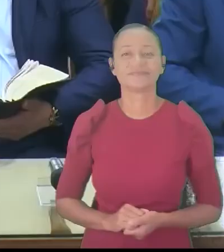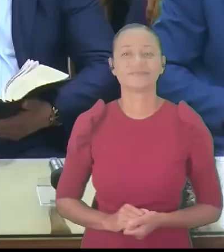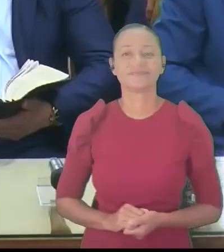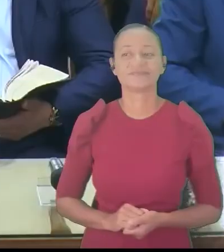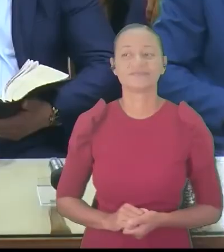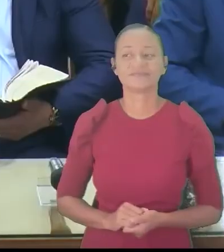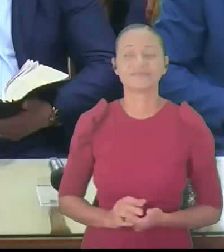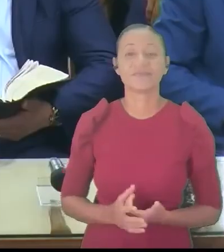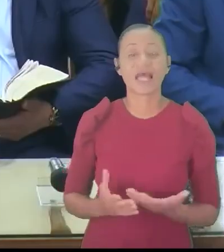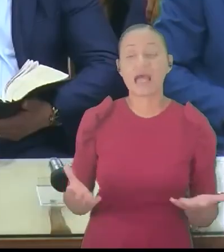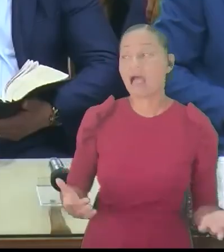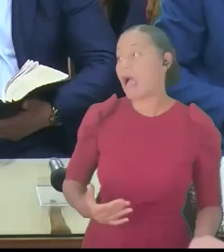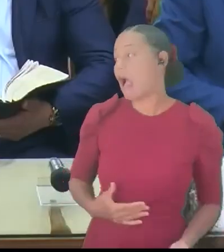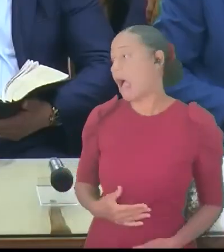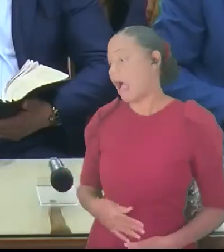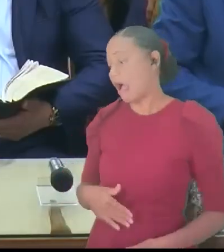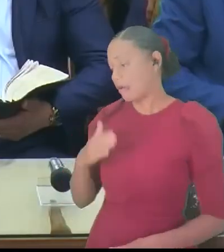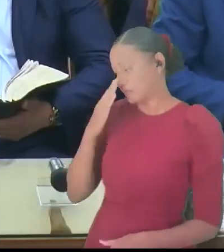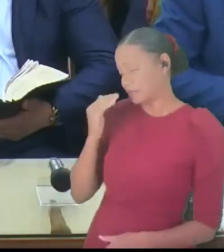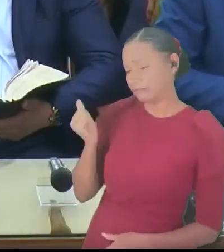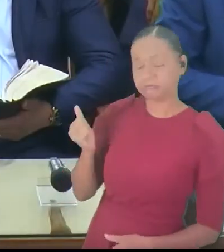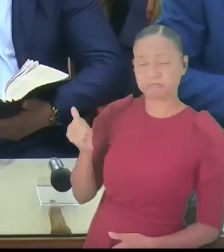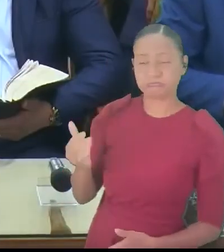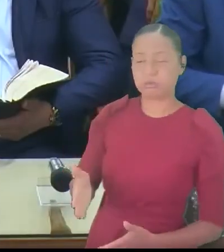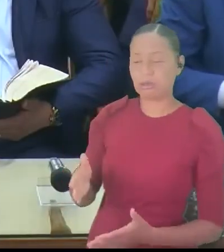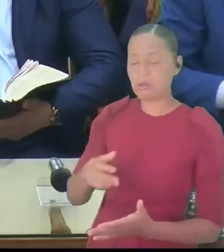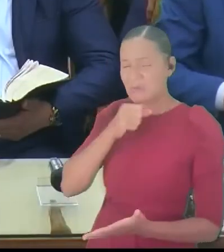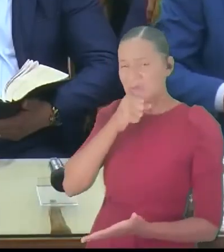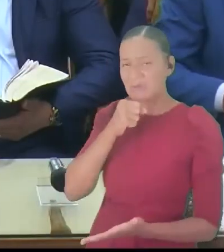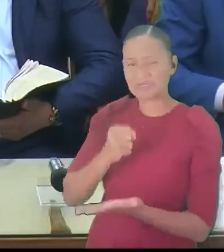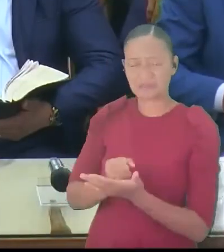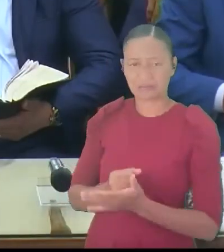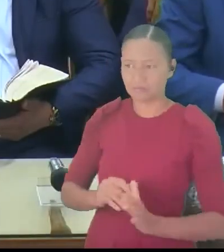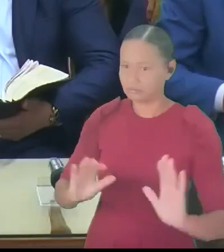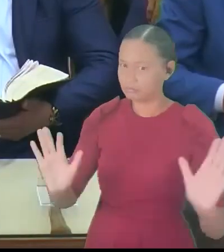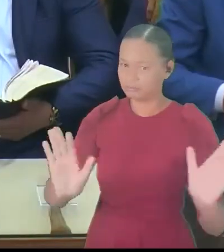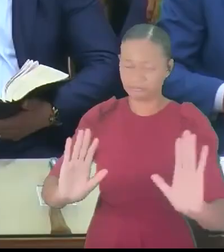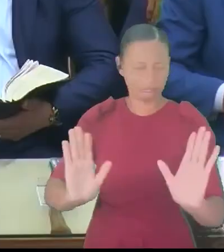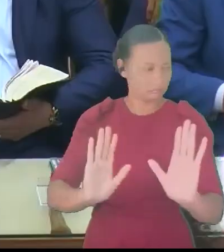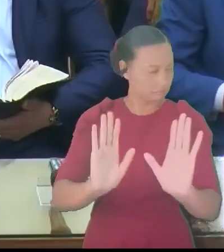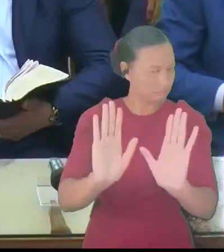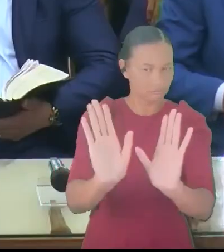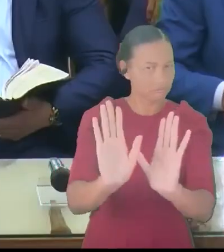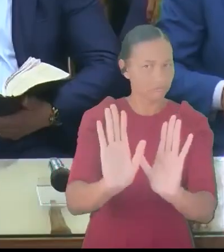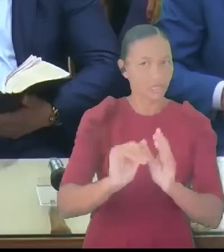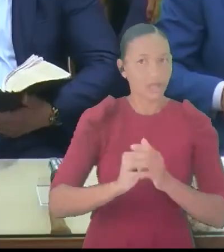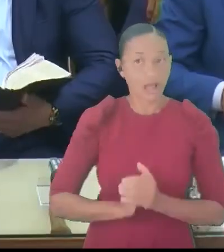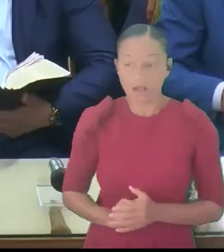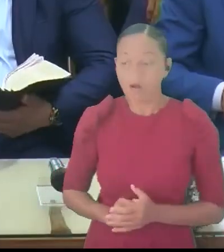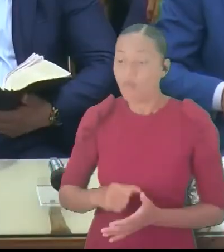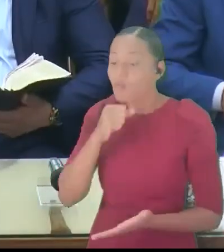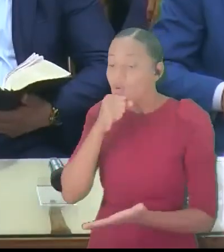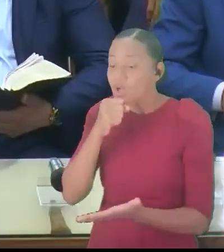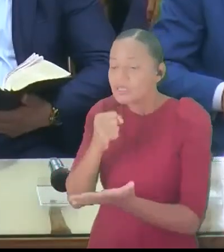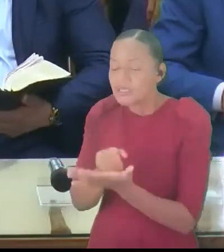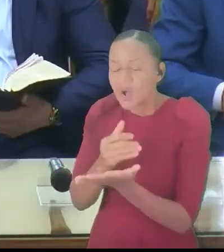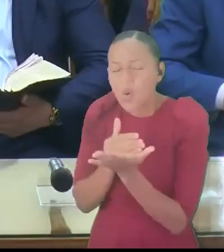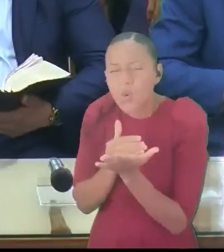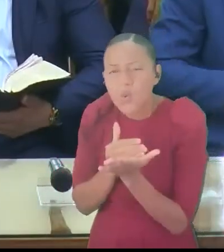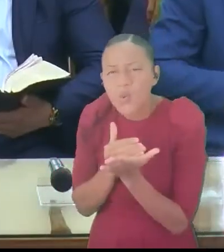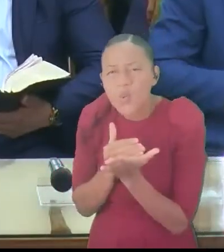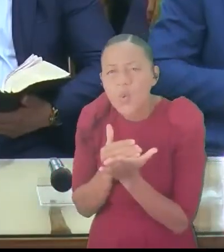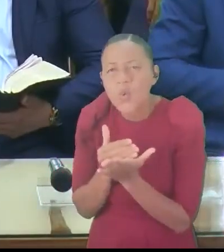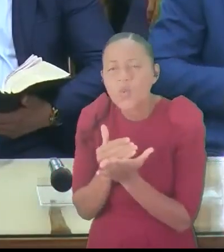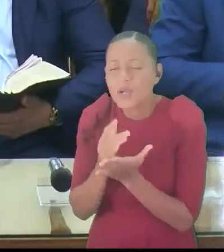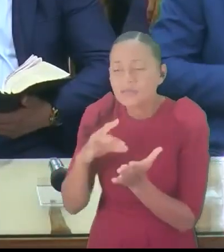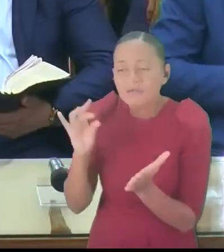Ah, você despreza o Antigo Testamento. Deus me livre. O Antigo Testamento eram as sombras da